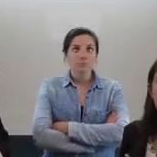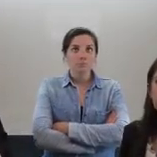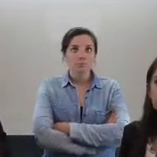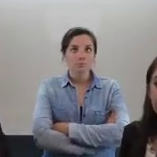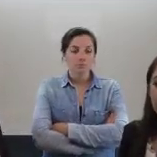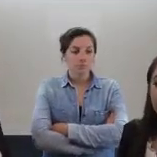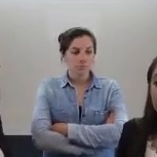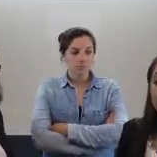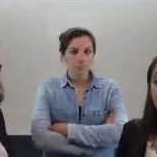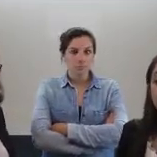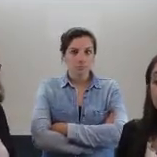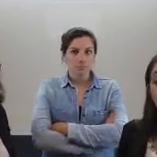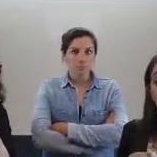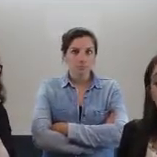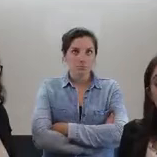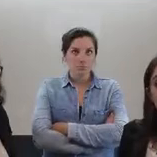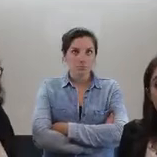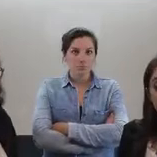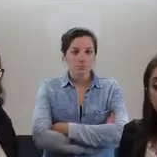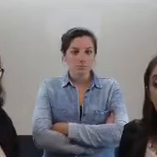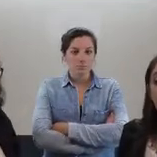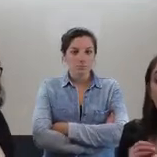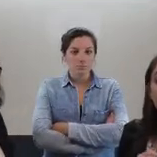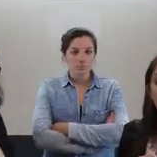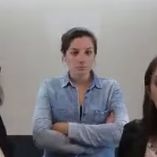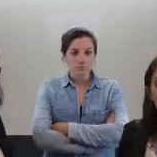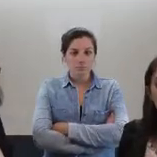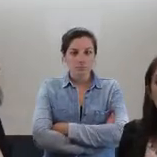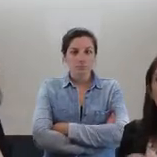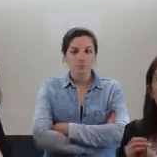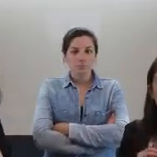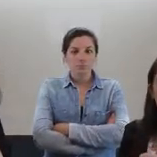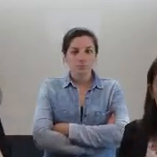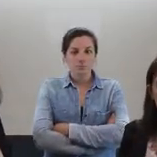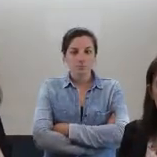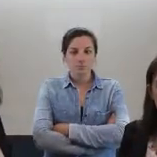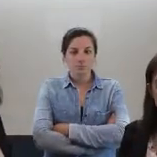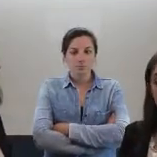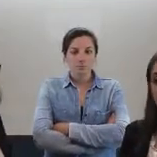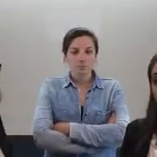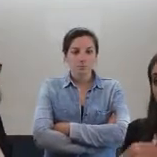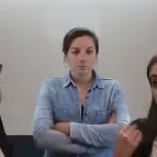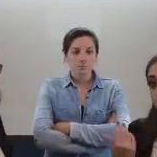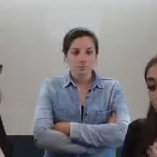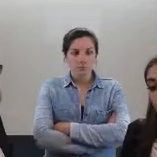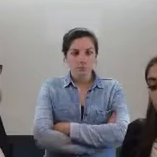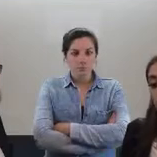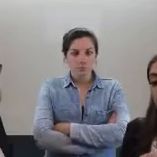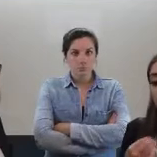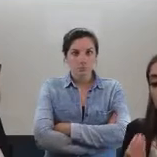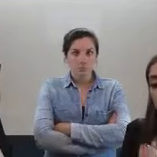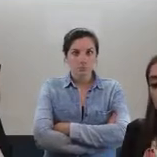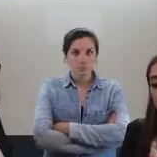estejam procurando, né? Dá para pesquisar por palavra-chave, por assunto, por periódicos, por